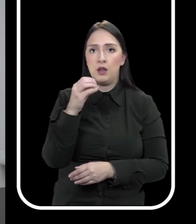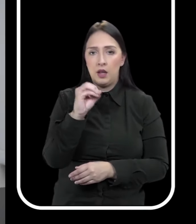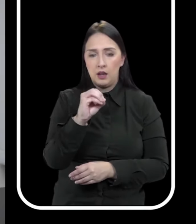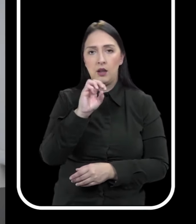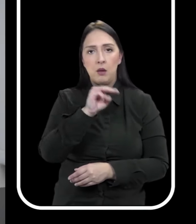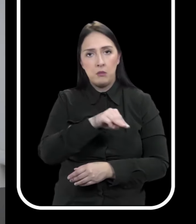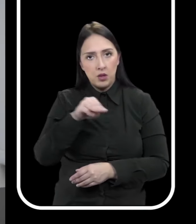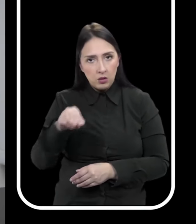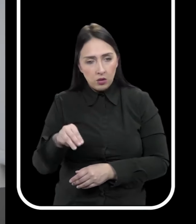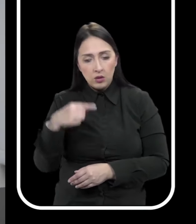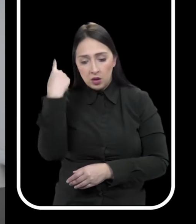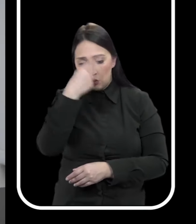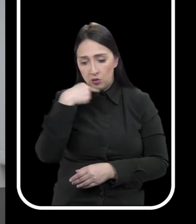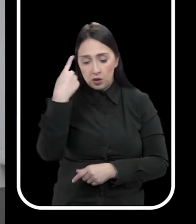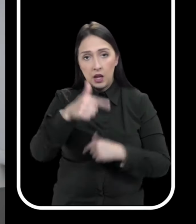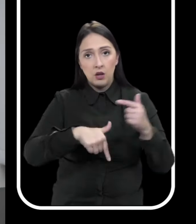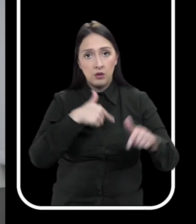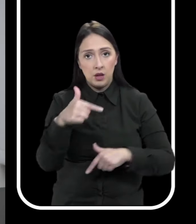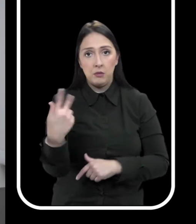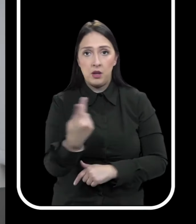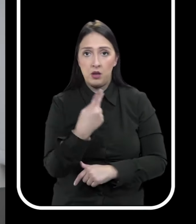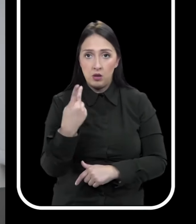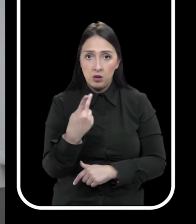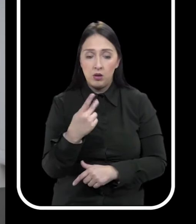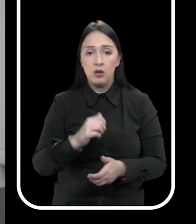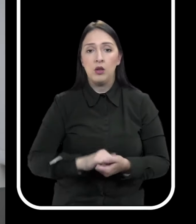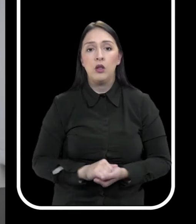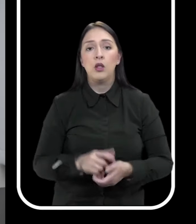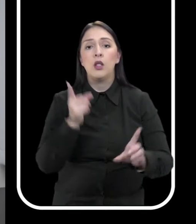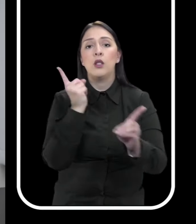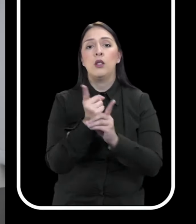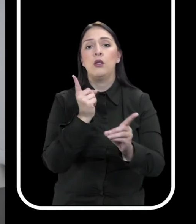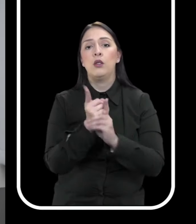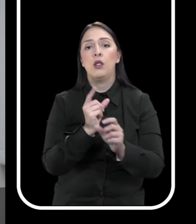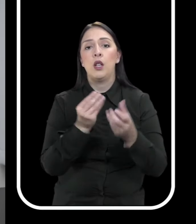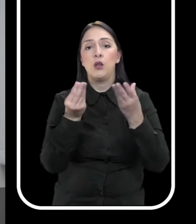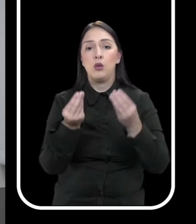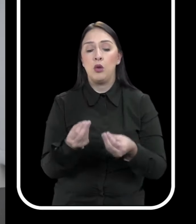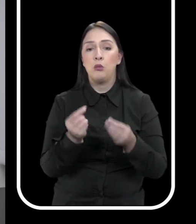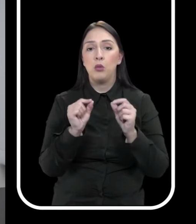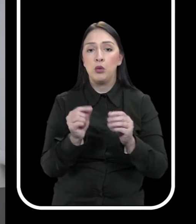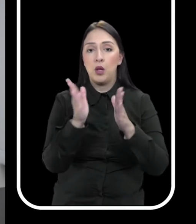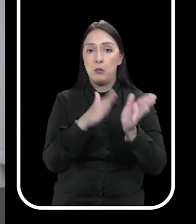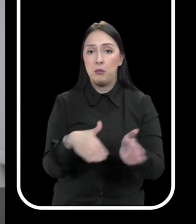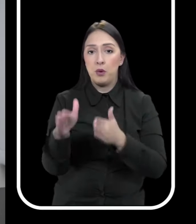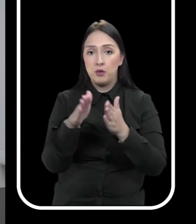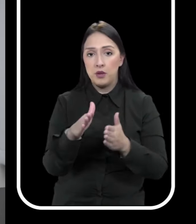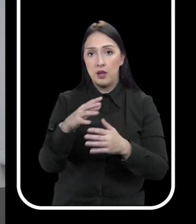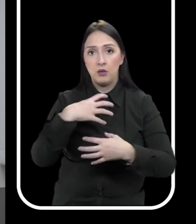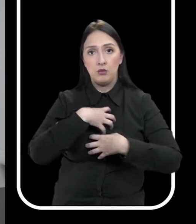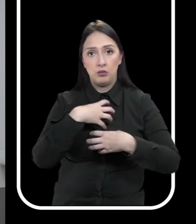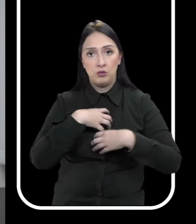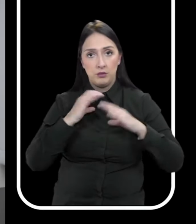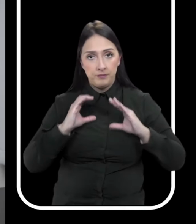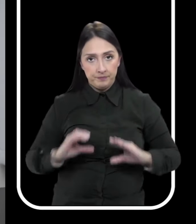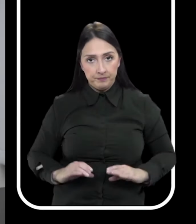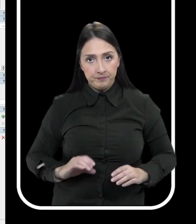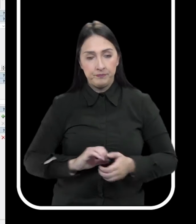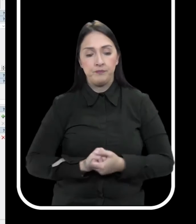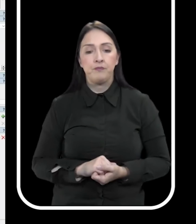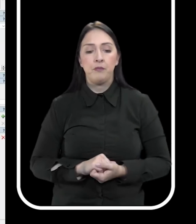minutos, e a partir desse turno de trabalho, nós vamos exatamente identificar como é que o processo se